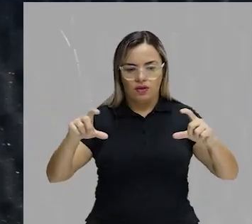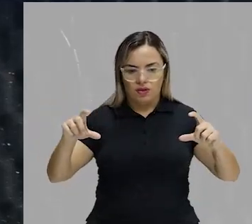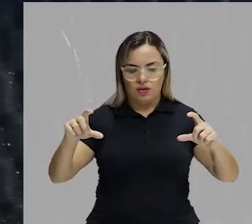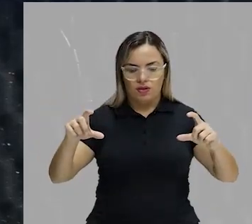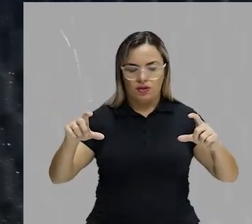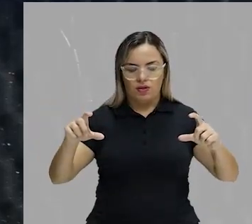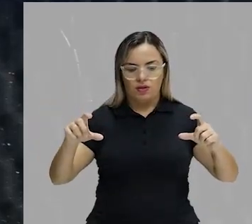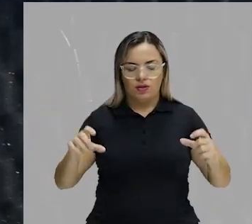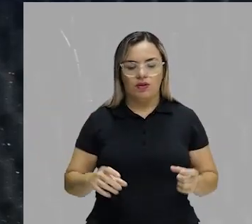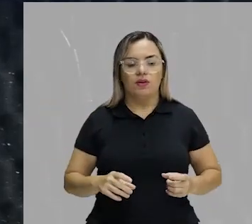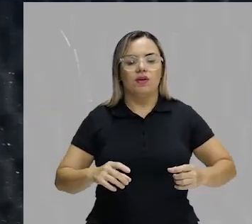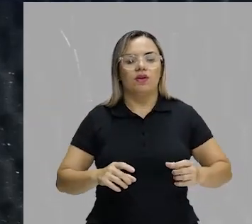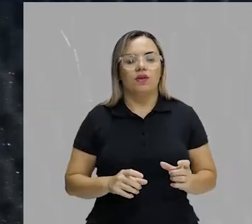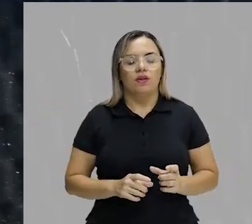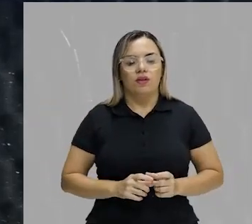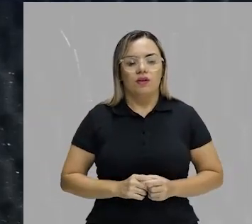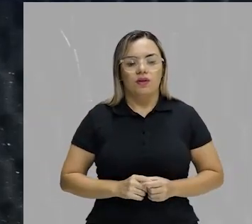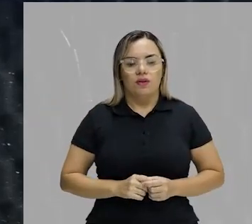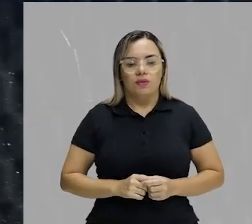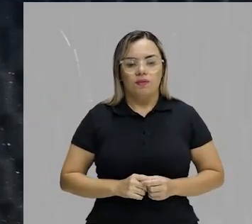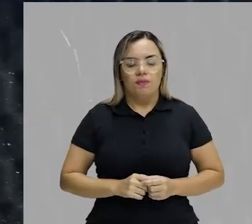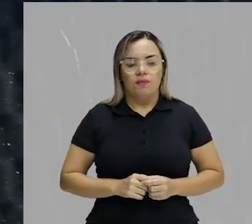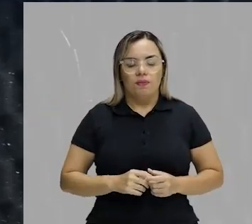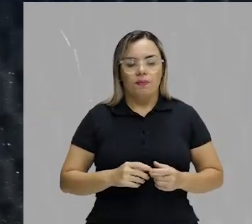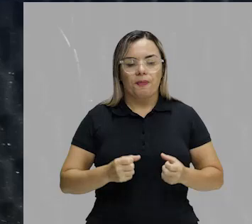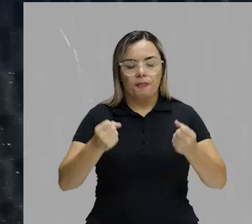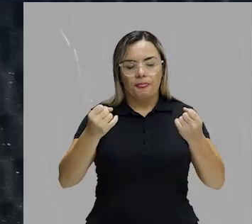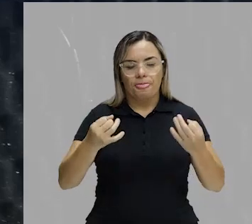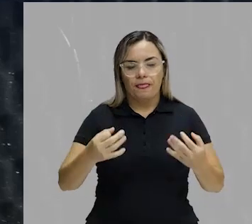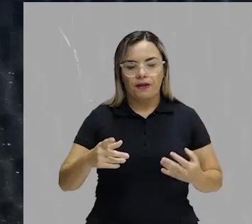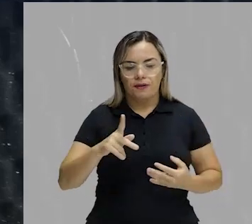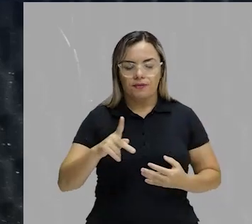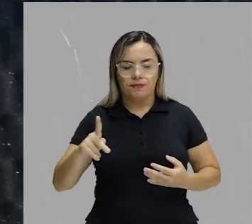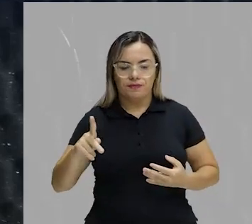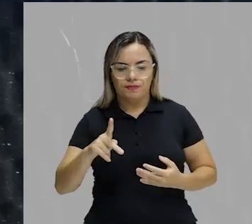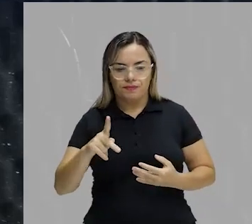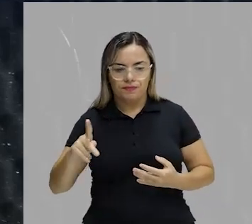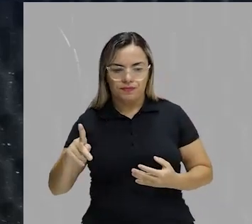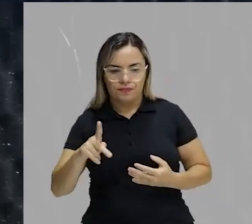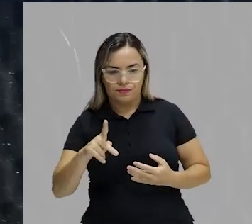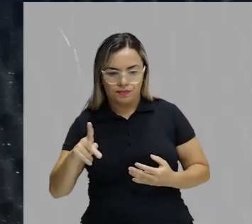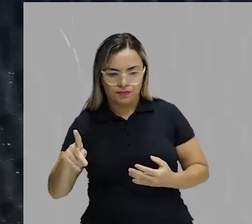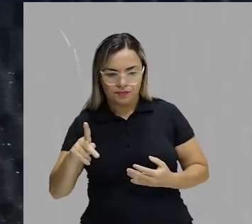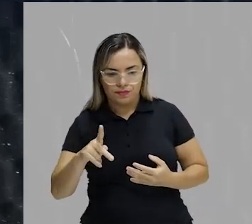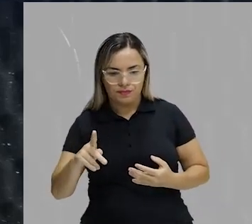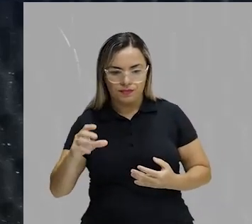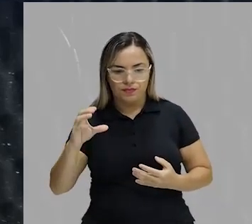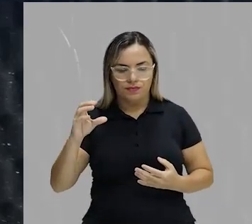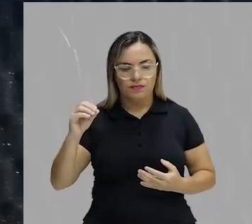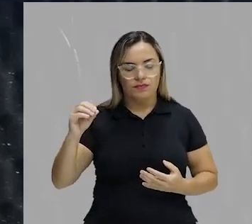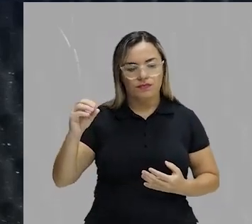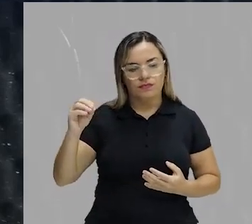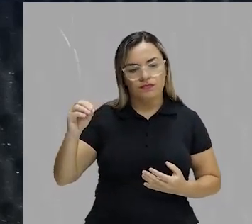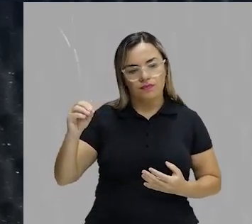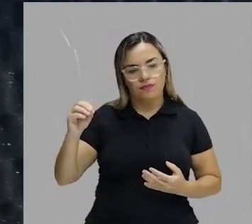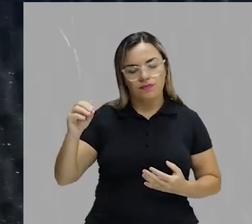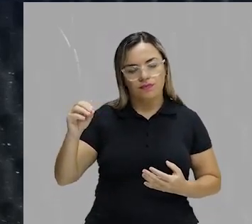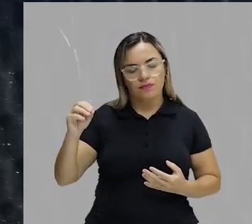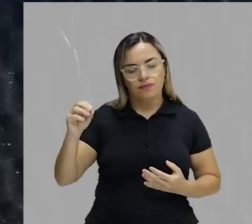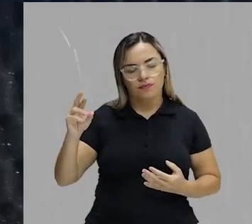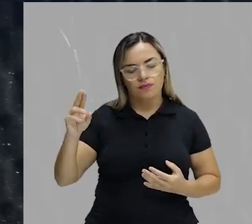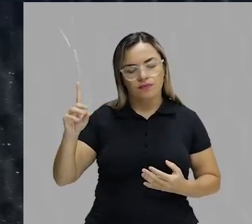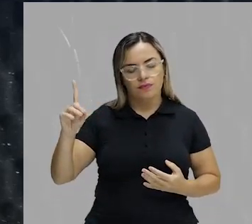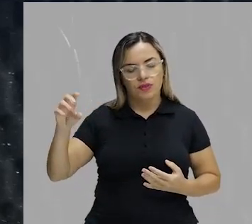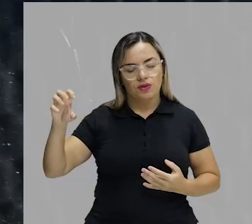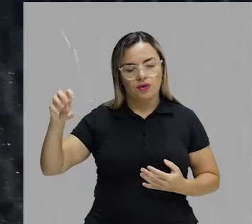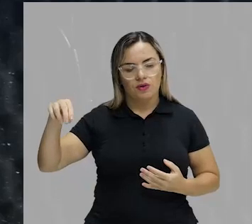atenção. Eu disse para vocês que as orações coordenadas são orações completas, as subordinadas não.